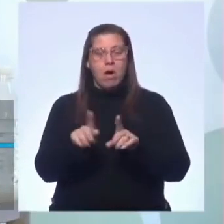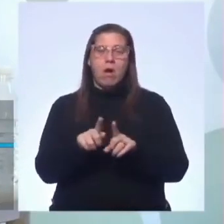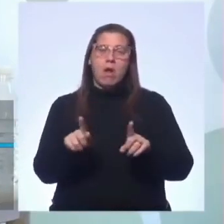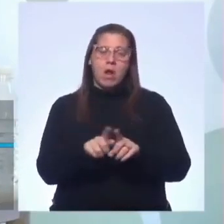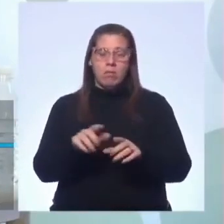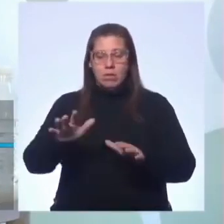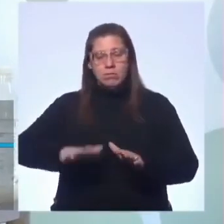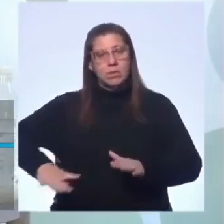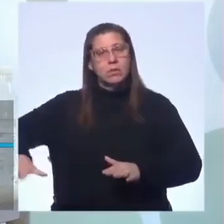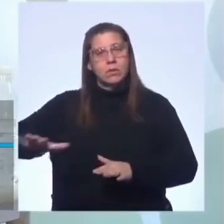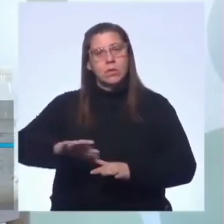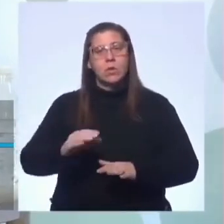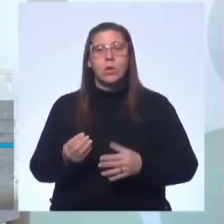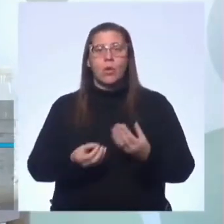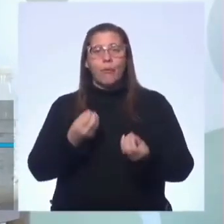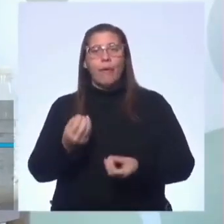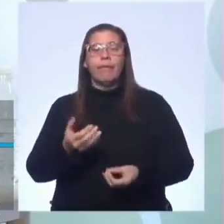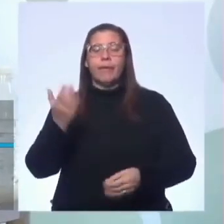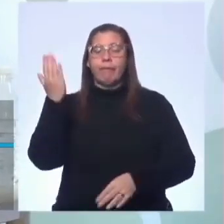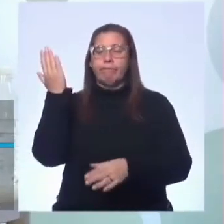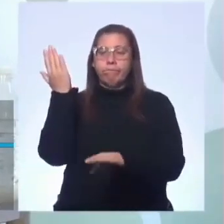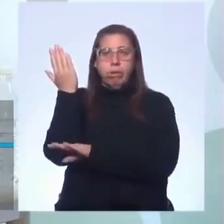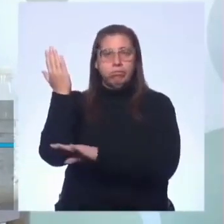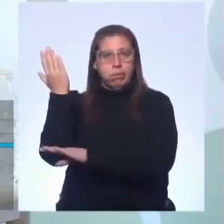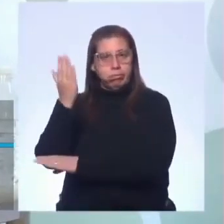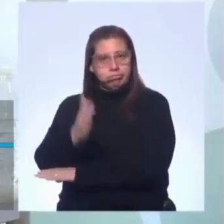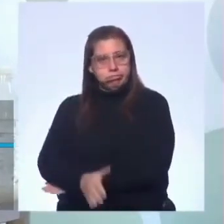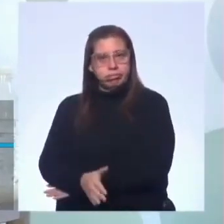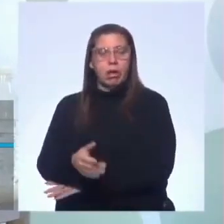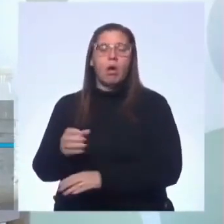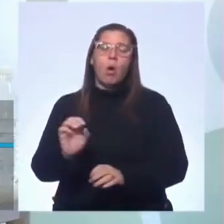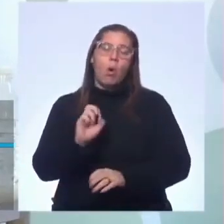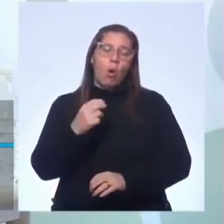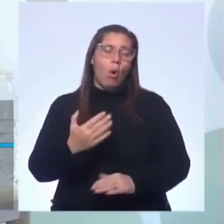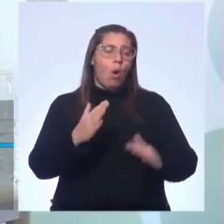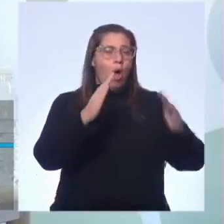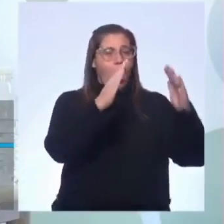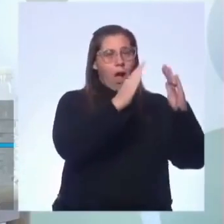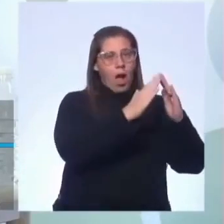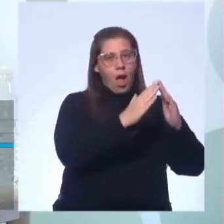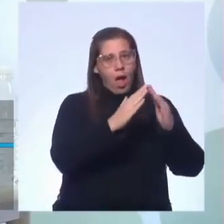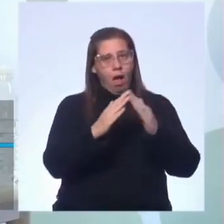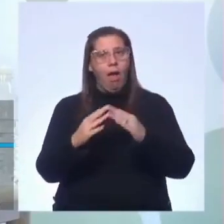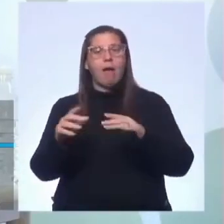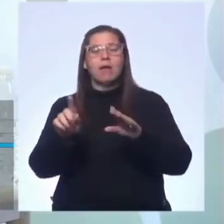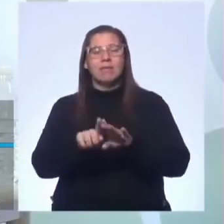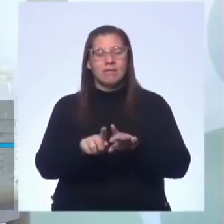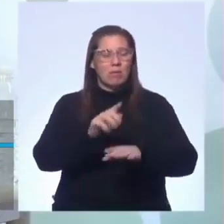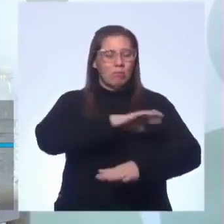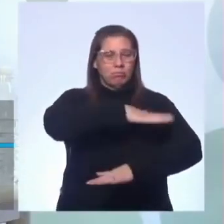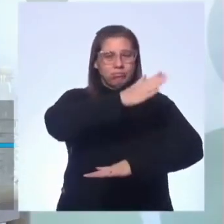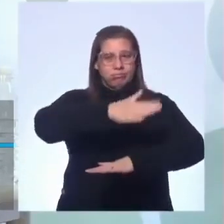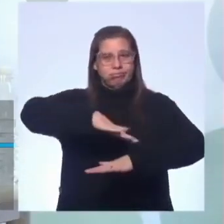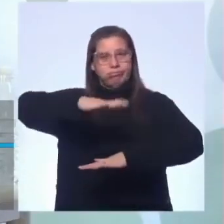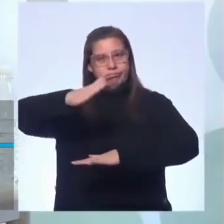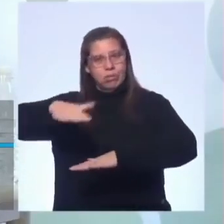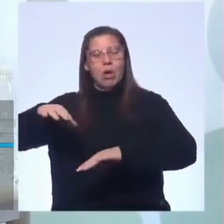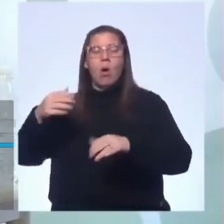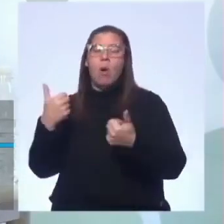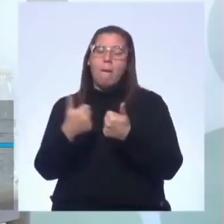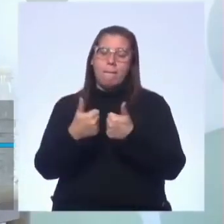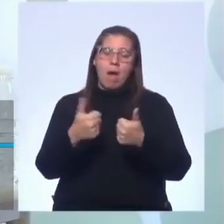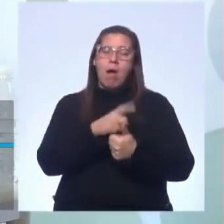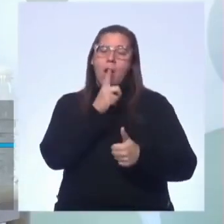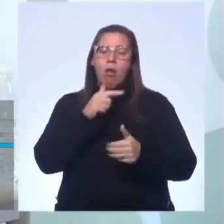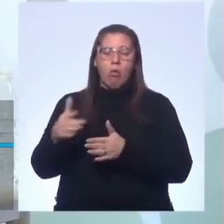lá os desmatamentos ou as moradias em regiões de relevo ou em regiões próximas das margens